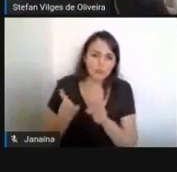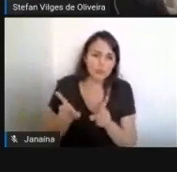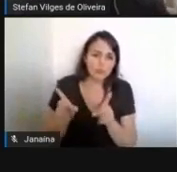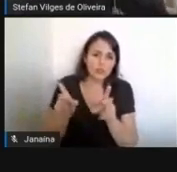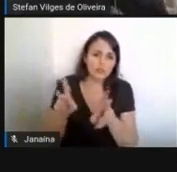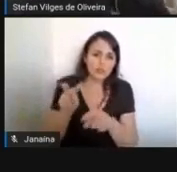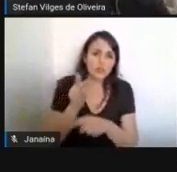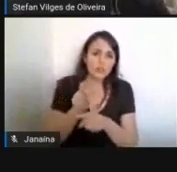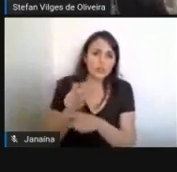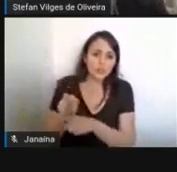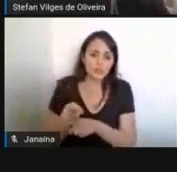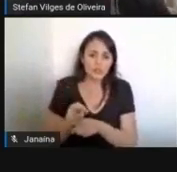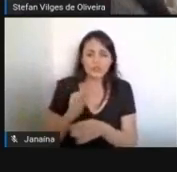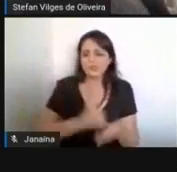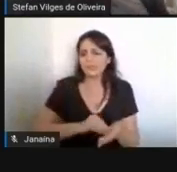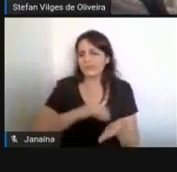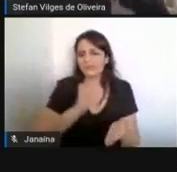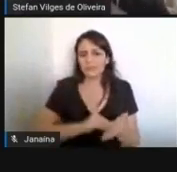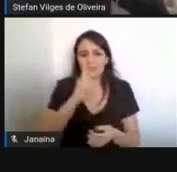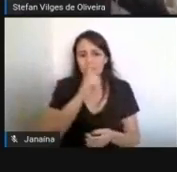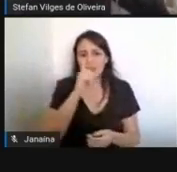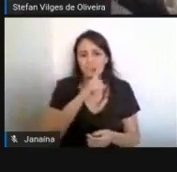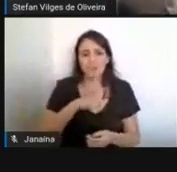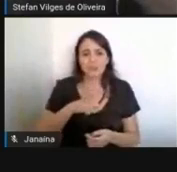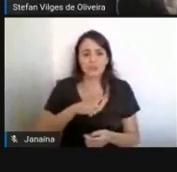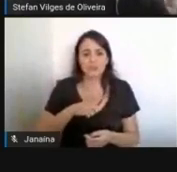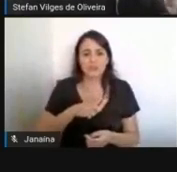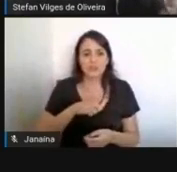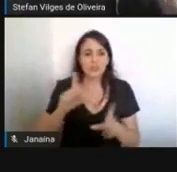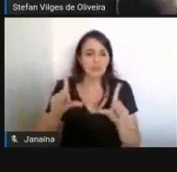manutenção desses animais é muito precário, e com isso